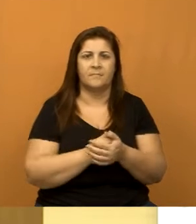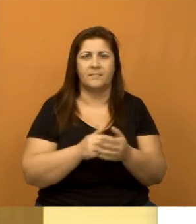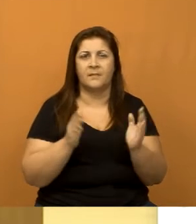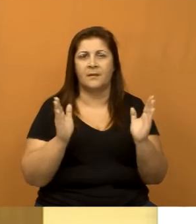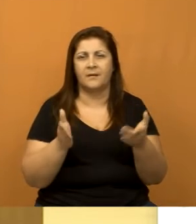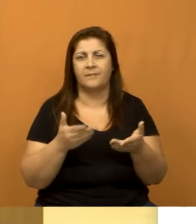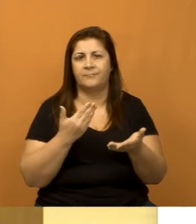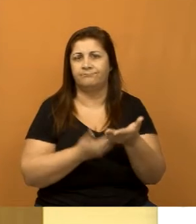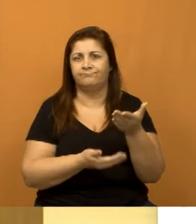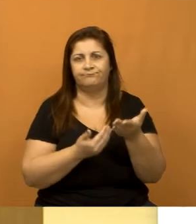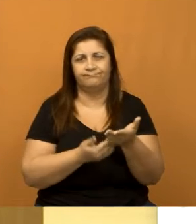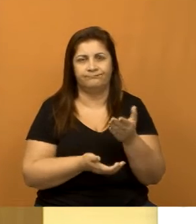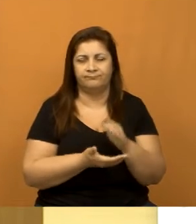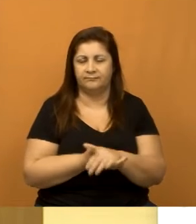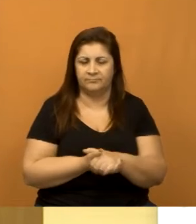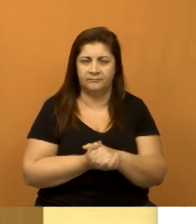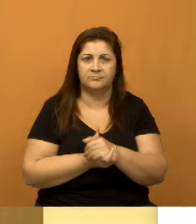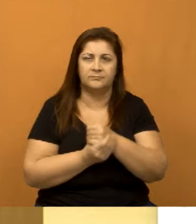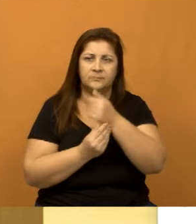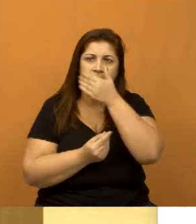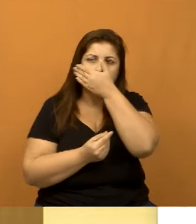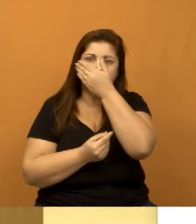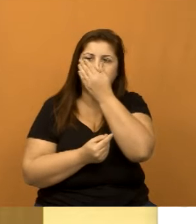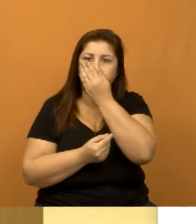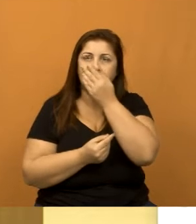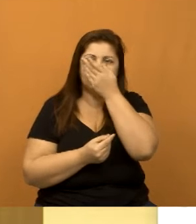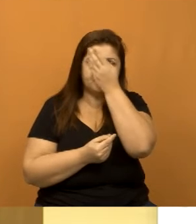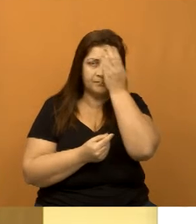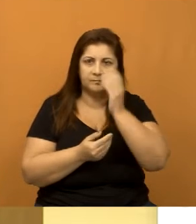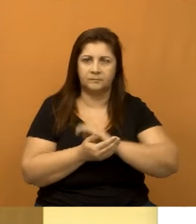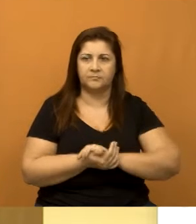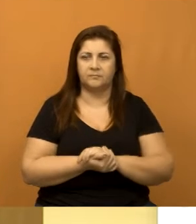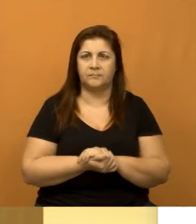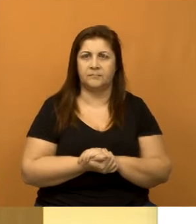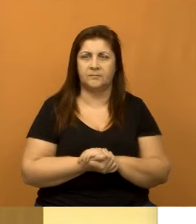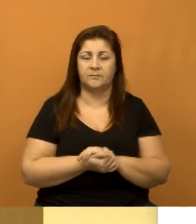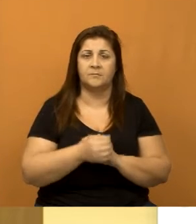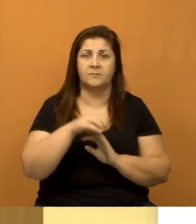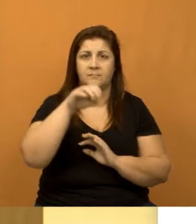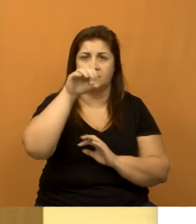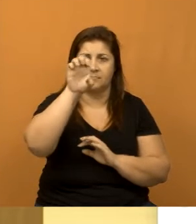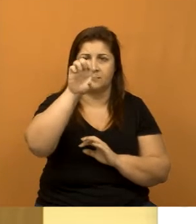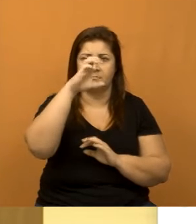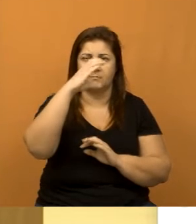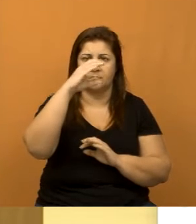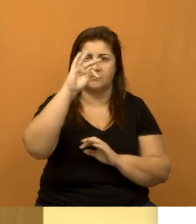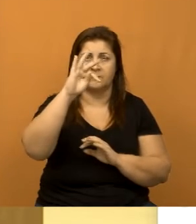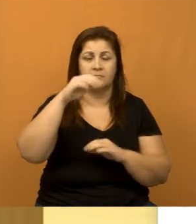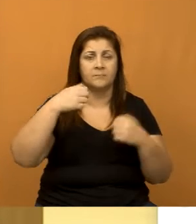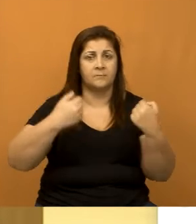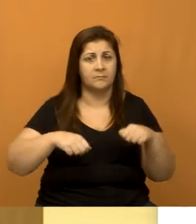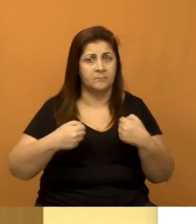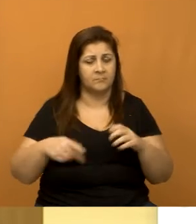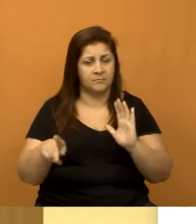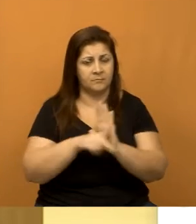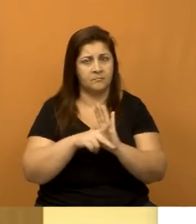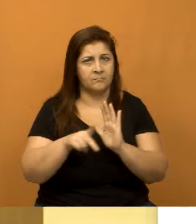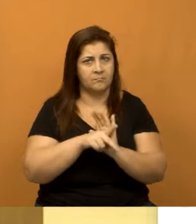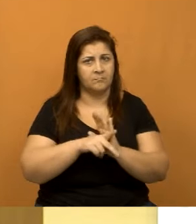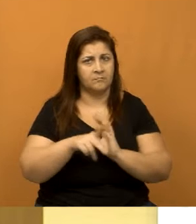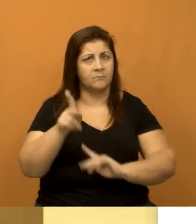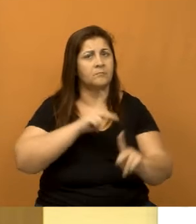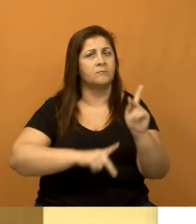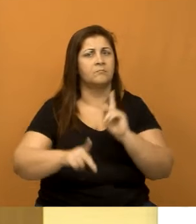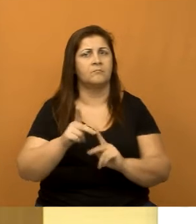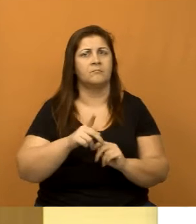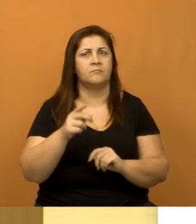para justificar uma eventual e uma possível privatização. O correio tem que pertencer à sociedade brasileira e não pode